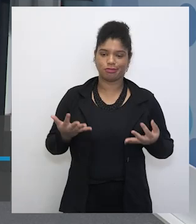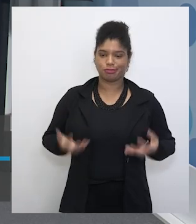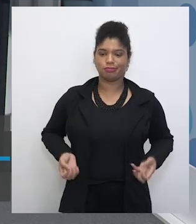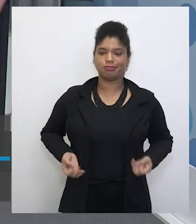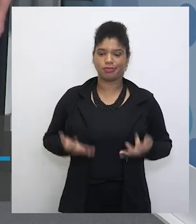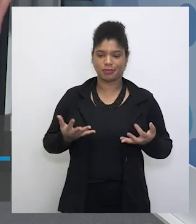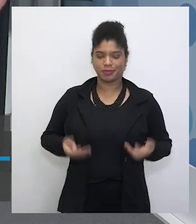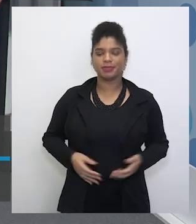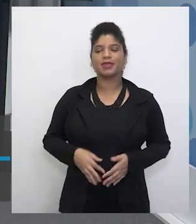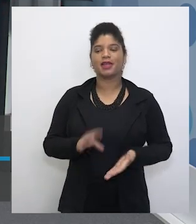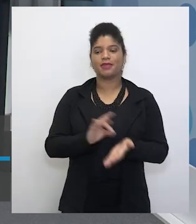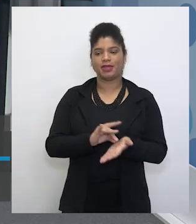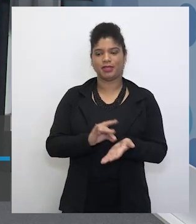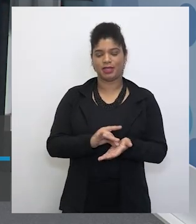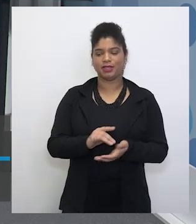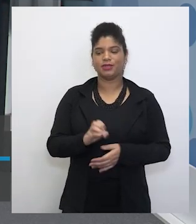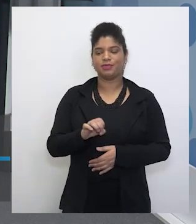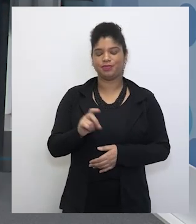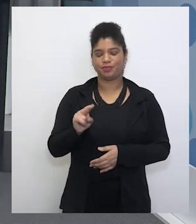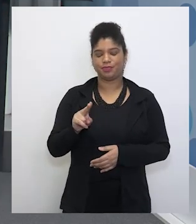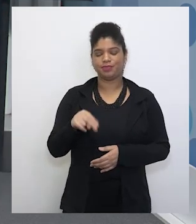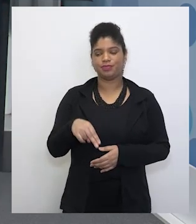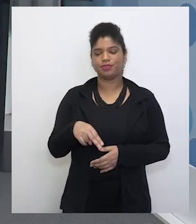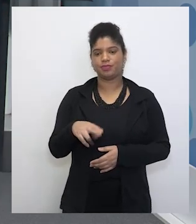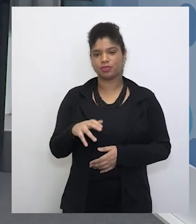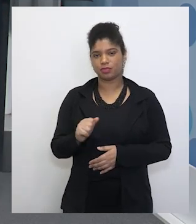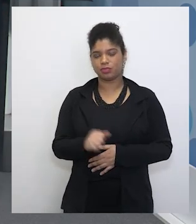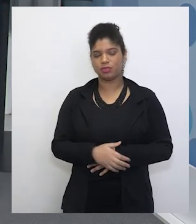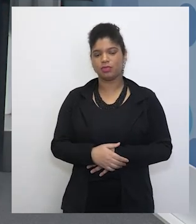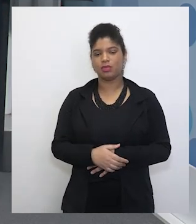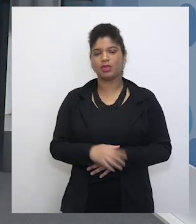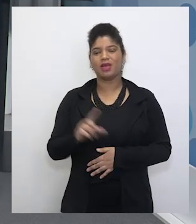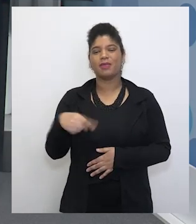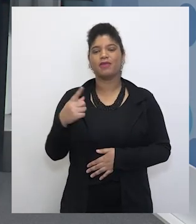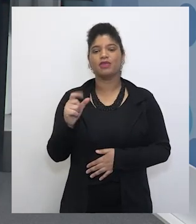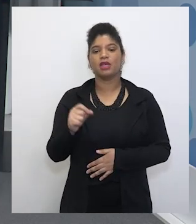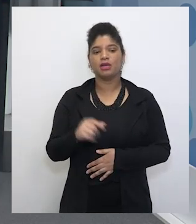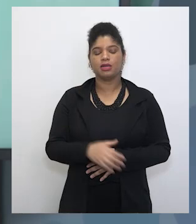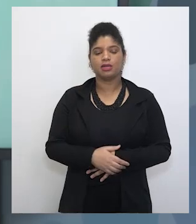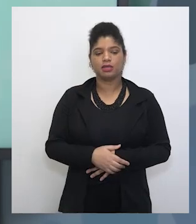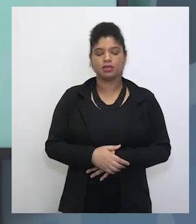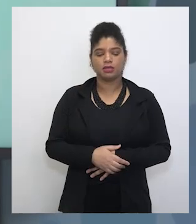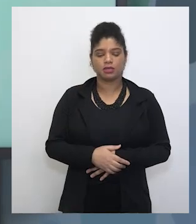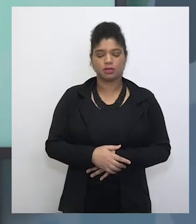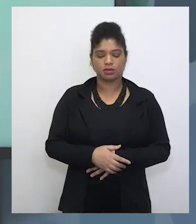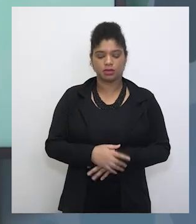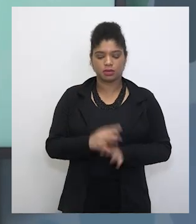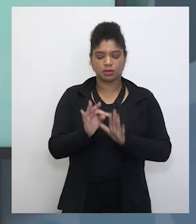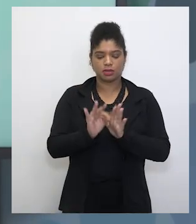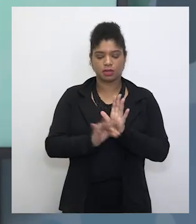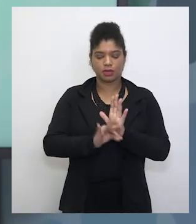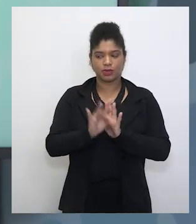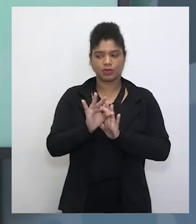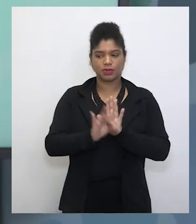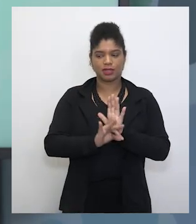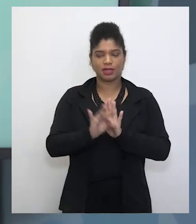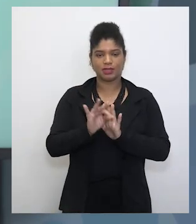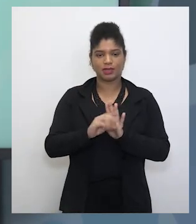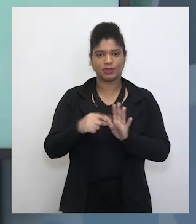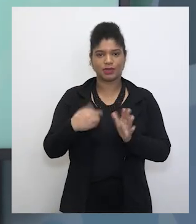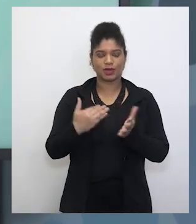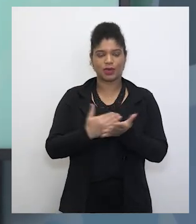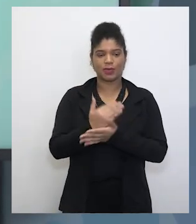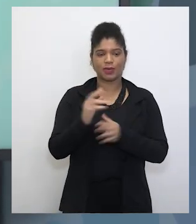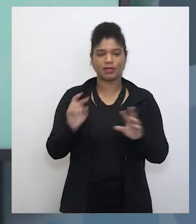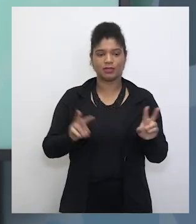joia. Obrigado, Edna. Vamos lá para frente. E o que a gente tem agora? A gente vai ler um textinho. Nesse texto, ele sempre começa com o